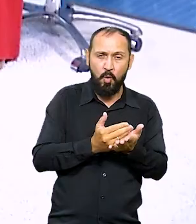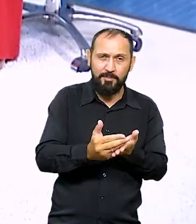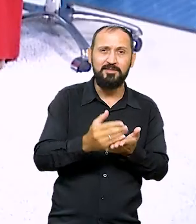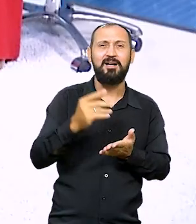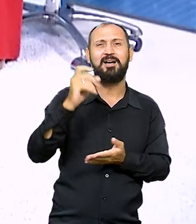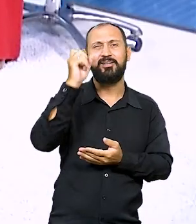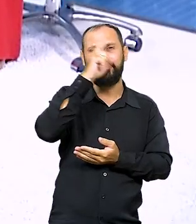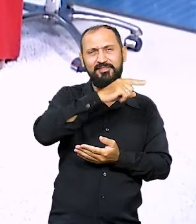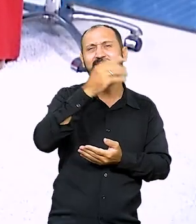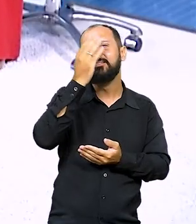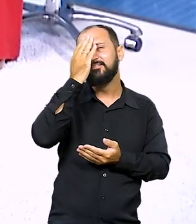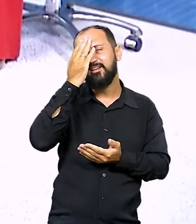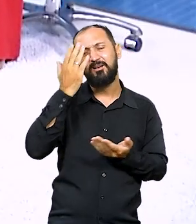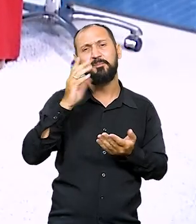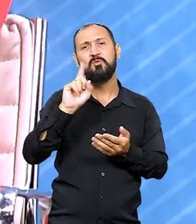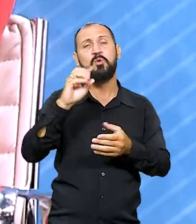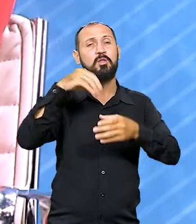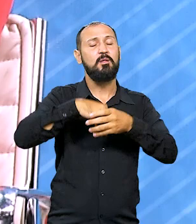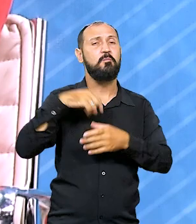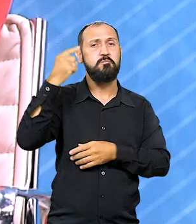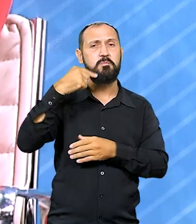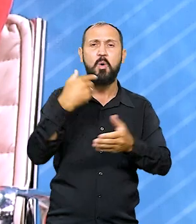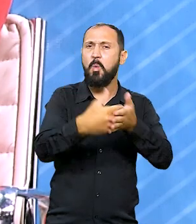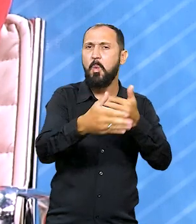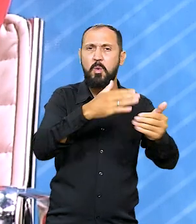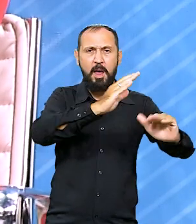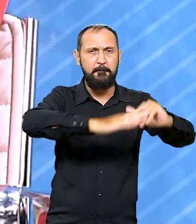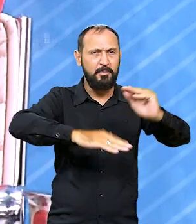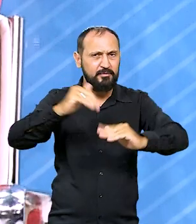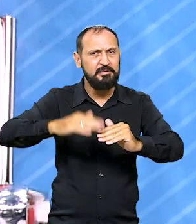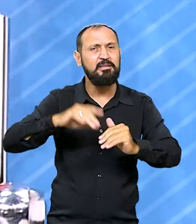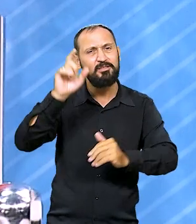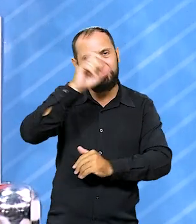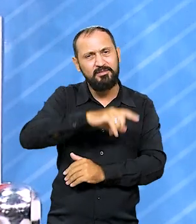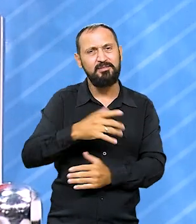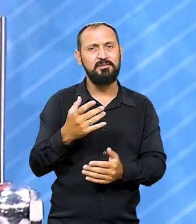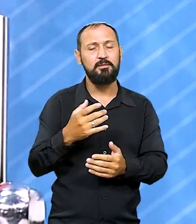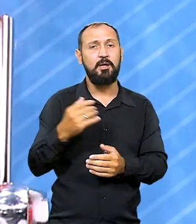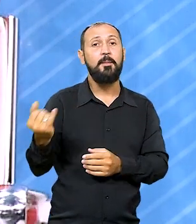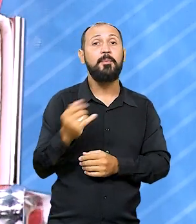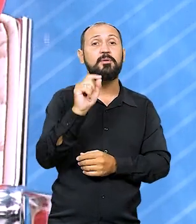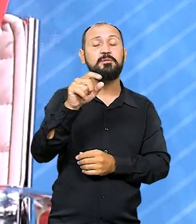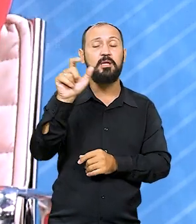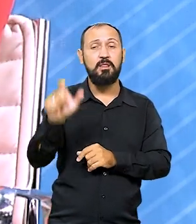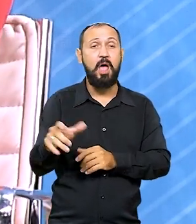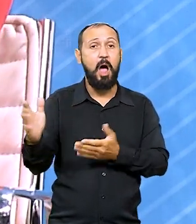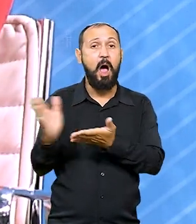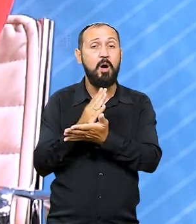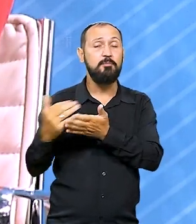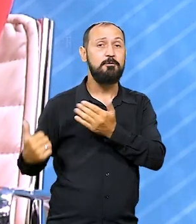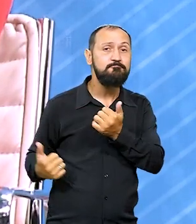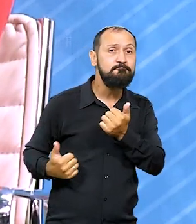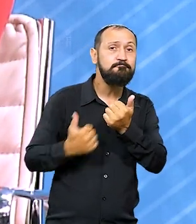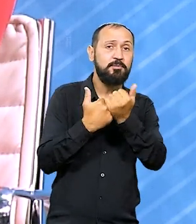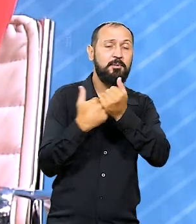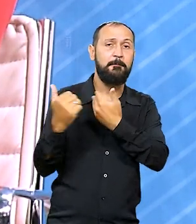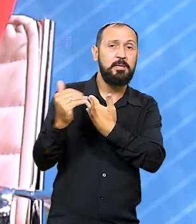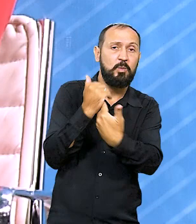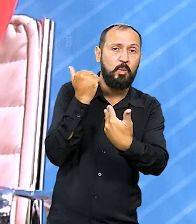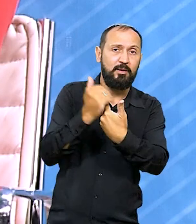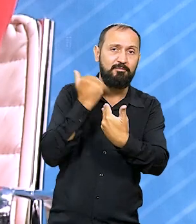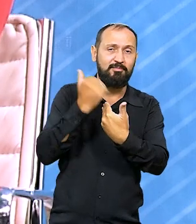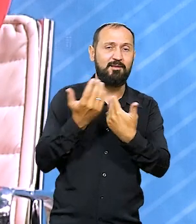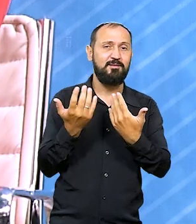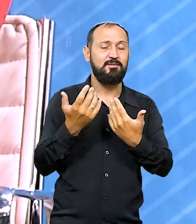carreira, iniciar a carreira, né? Não só na advocacia, mas em qualquer outra profissão. Então é importante que você tenha alguém para te dar a mão, para